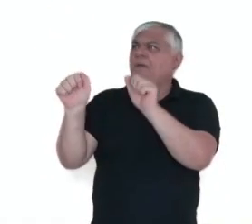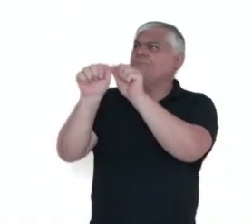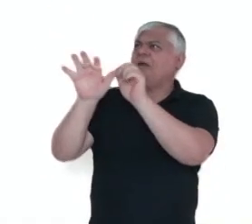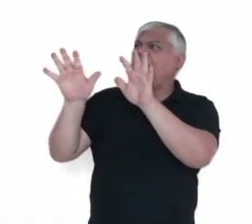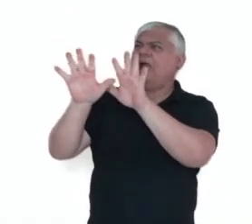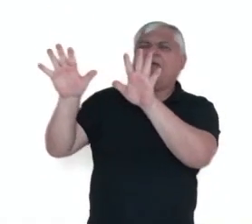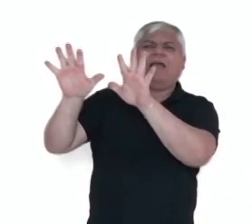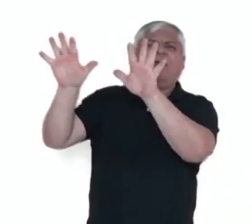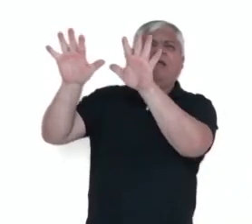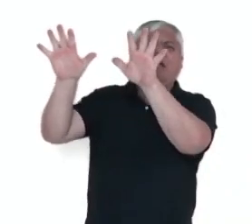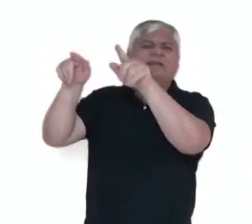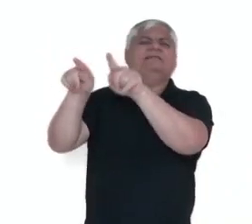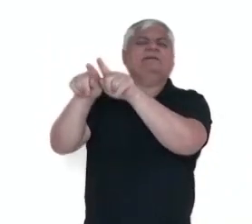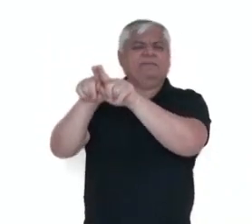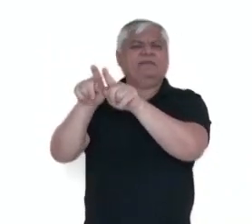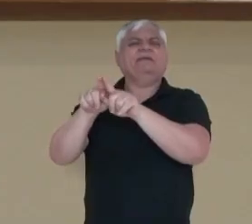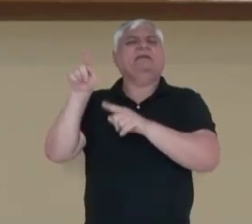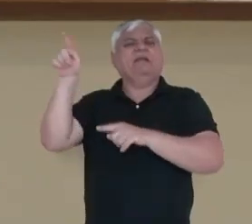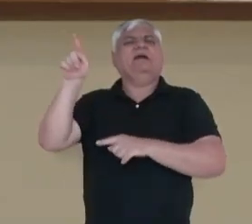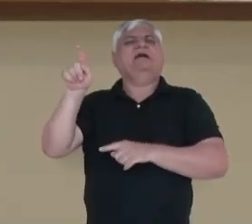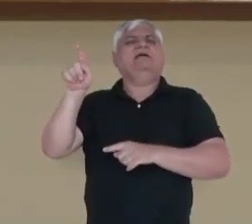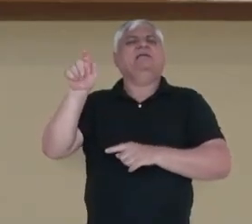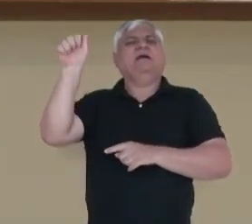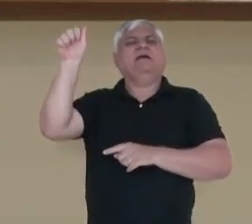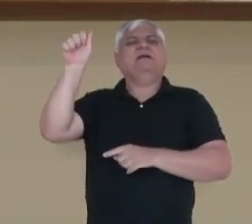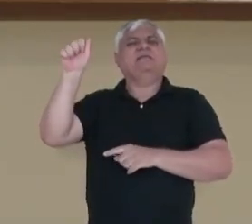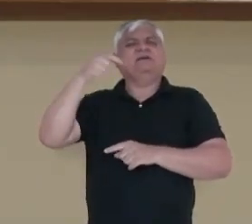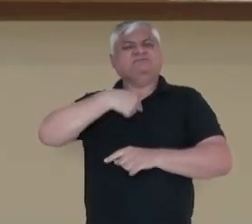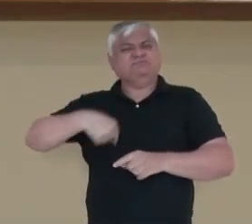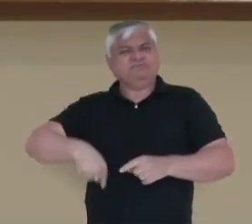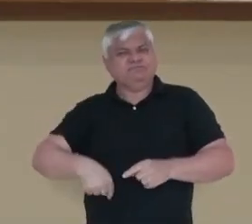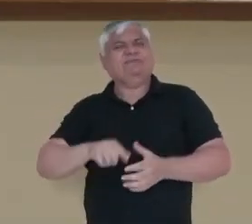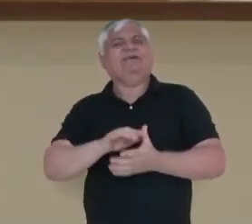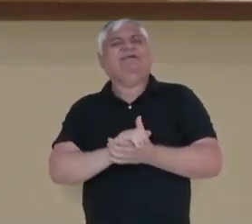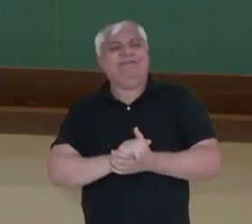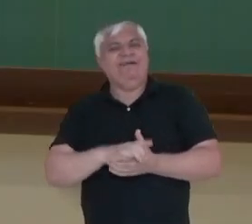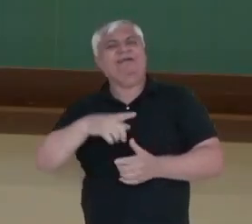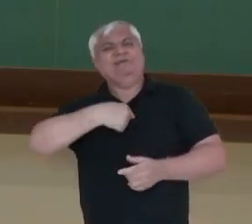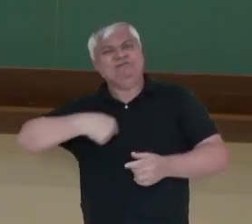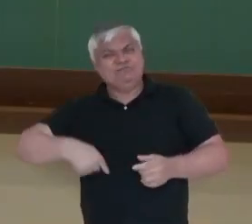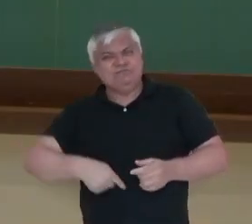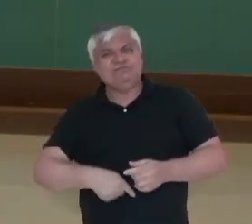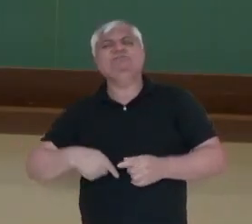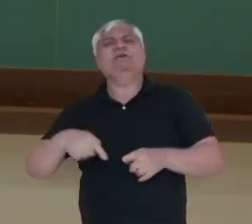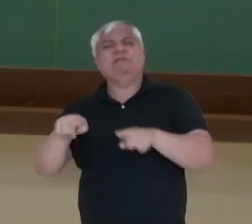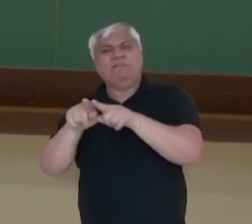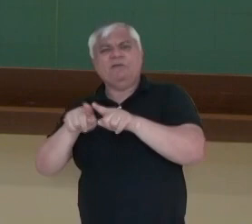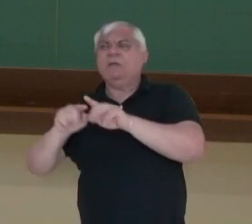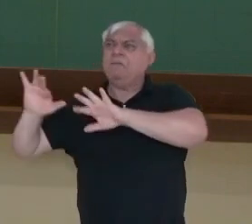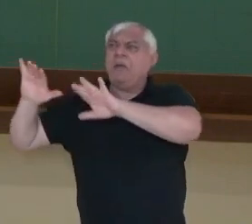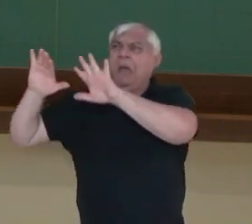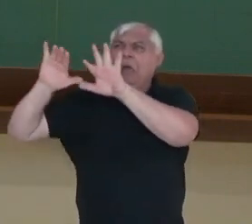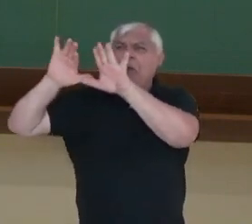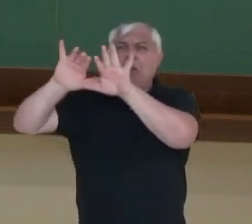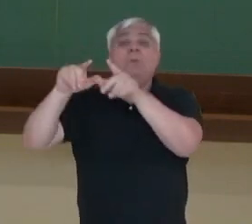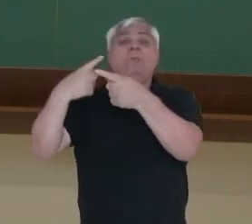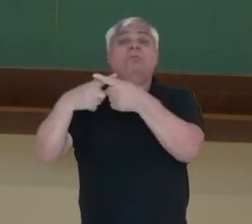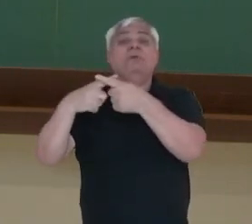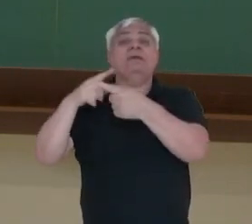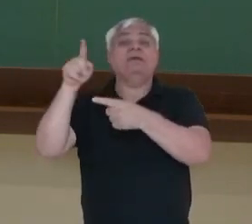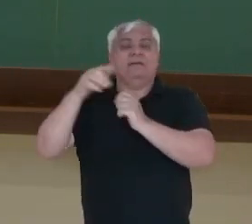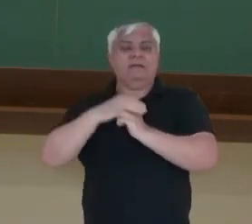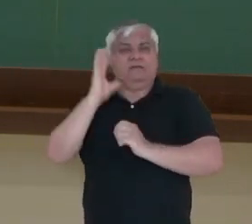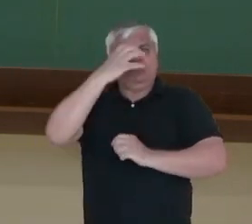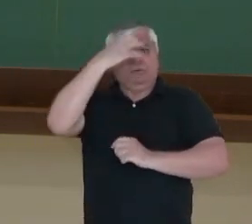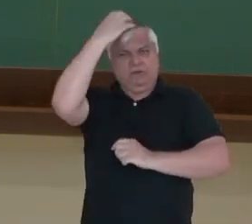se estendeu também, o imperialismo deles, na China. Isso mesmo, porque o imperialismo e a neocolonização ela não